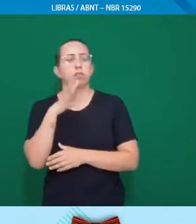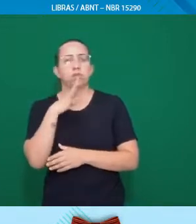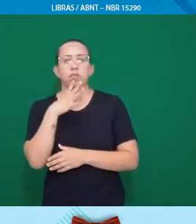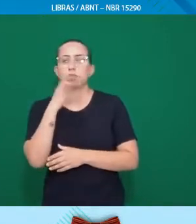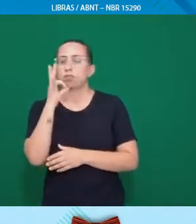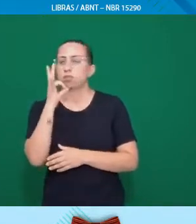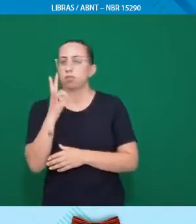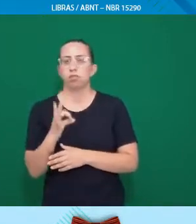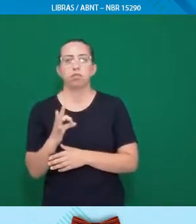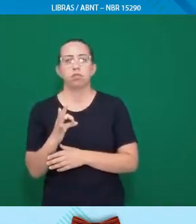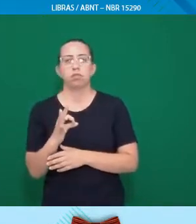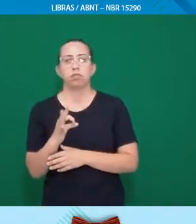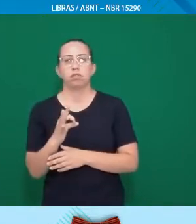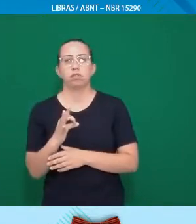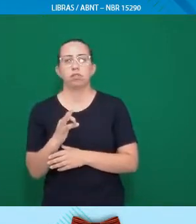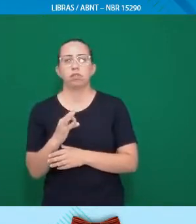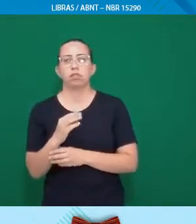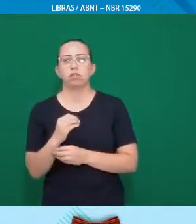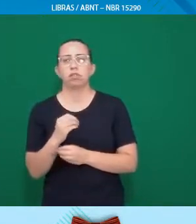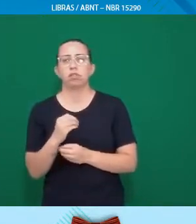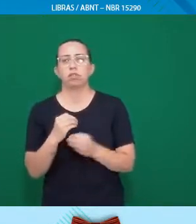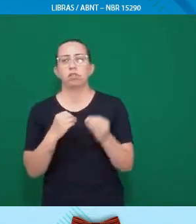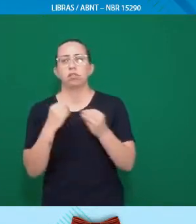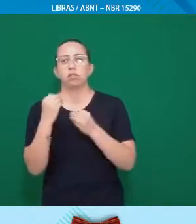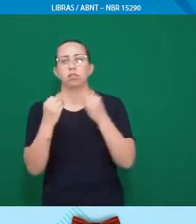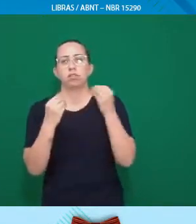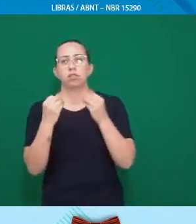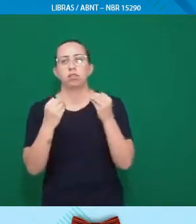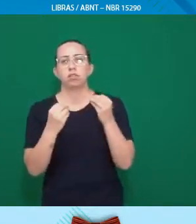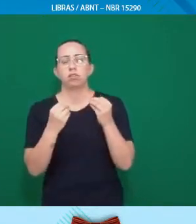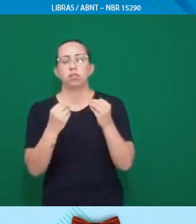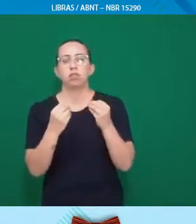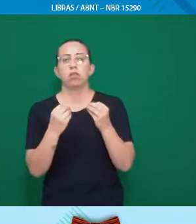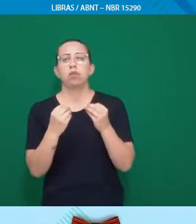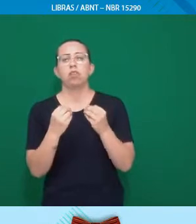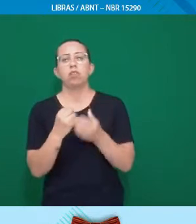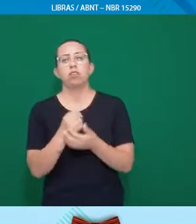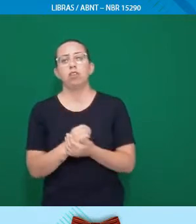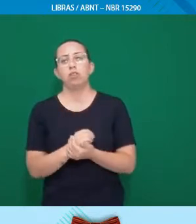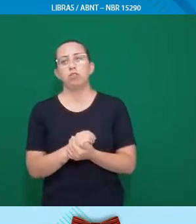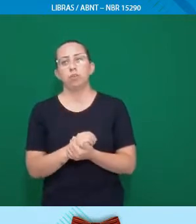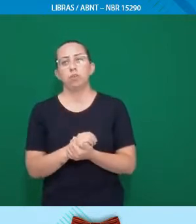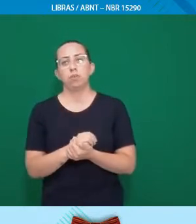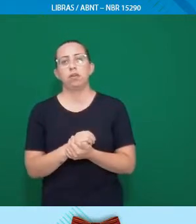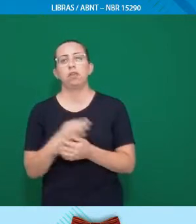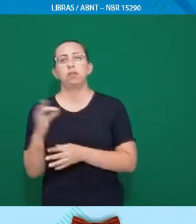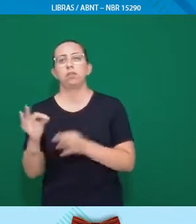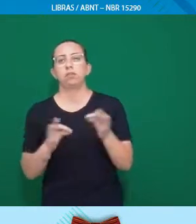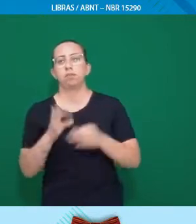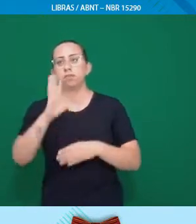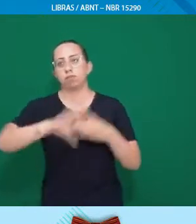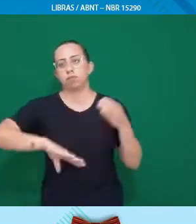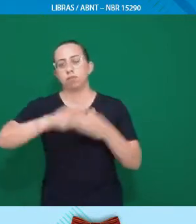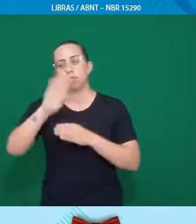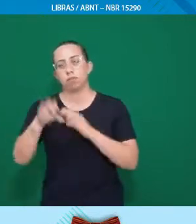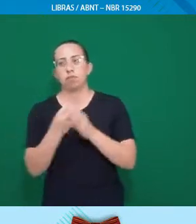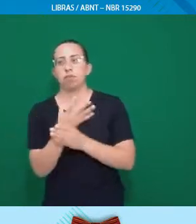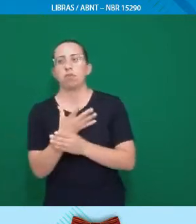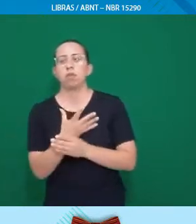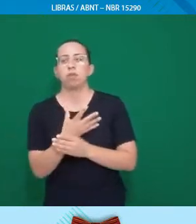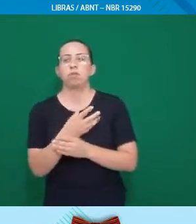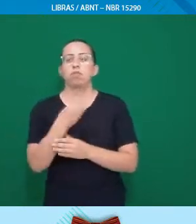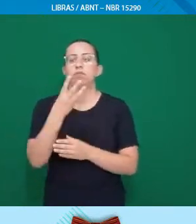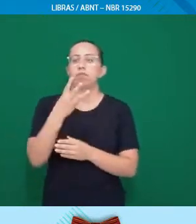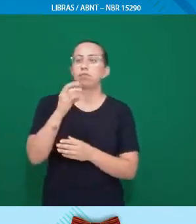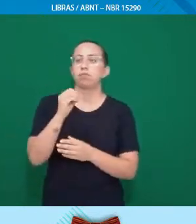conhecimento como ele está atento a onde ele está planejando Campos Novos para 20